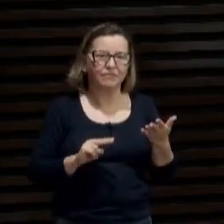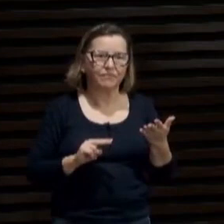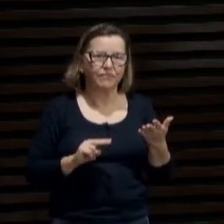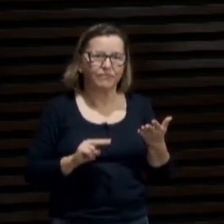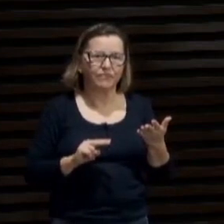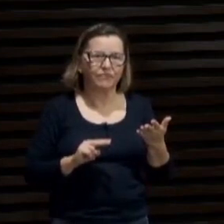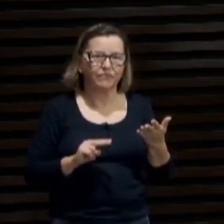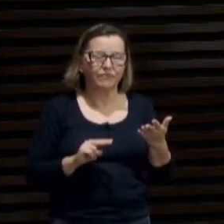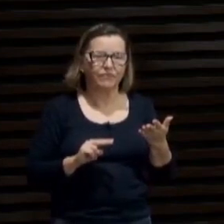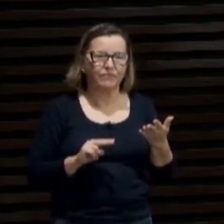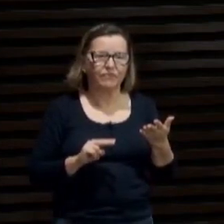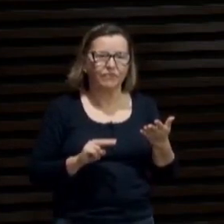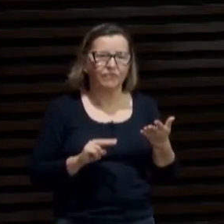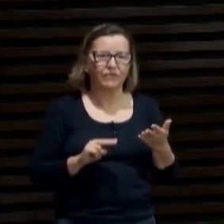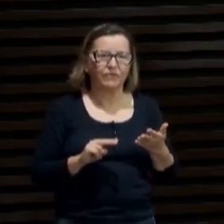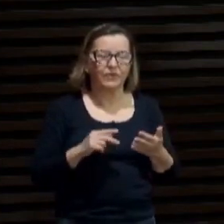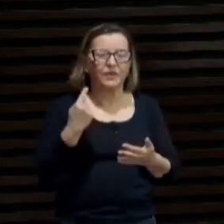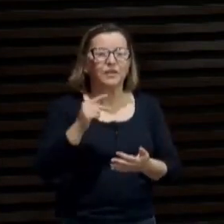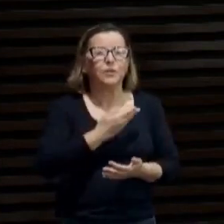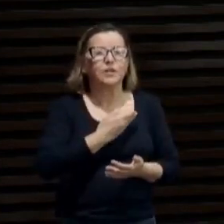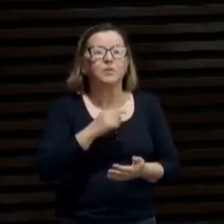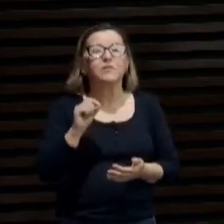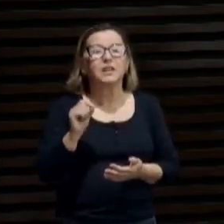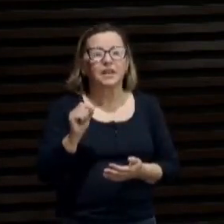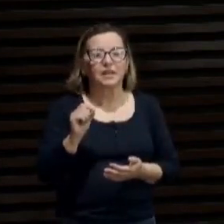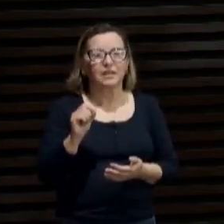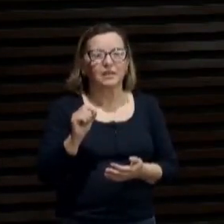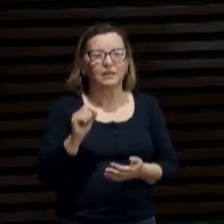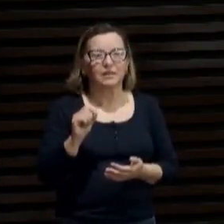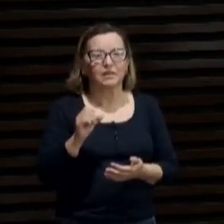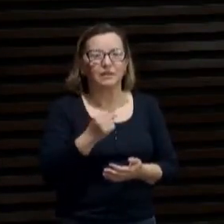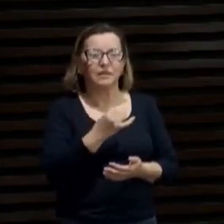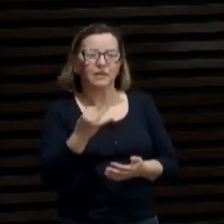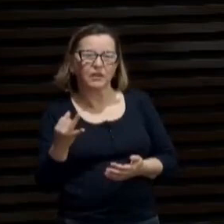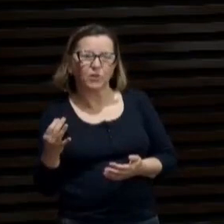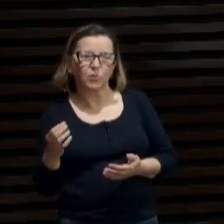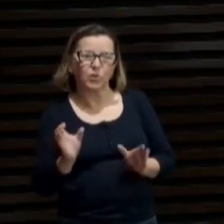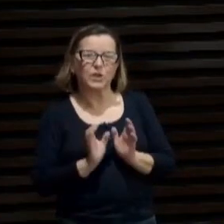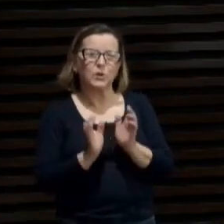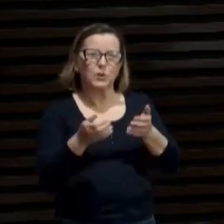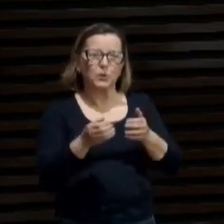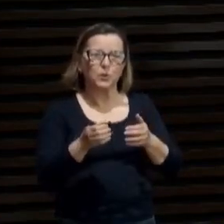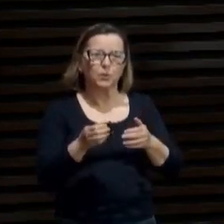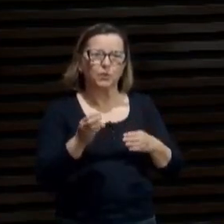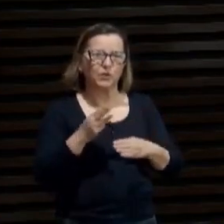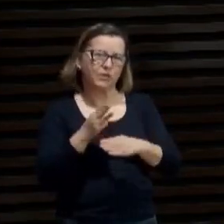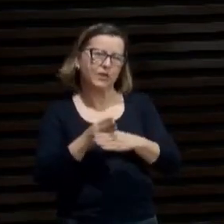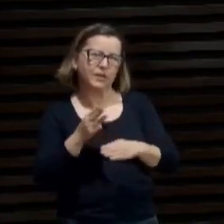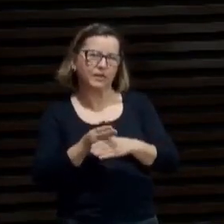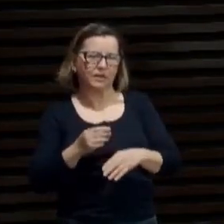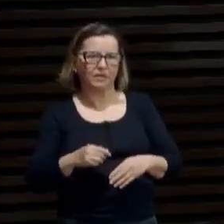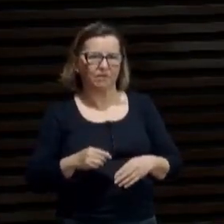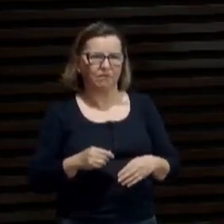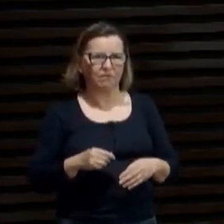Com quem você tem andado? Quais são os seus grupos de WhatsApp? Com quem você tem o seu